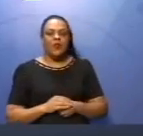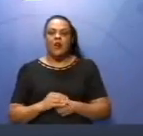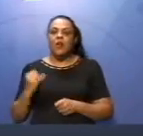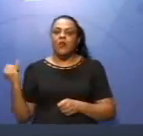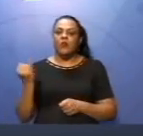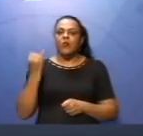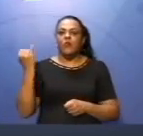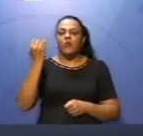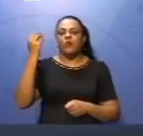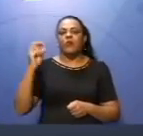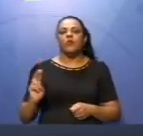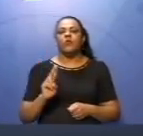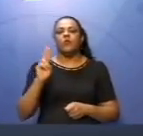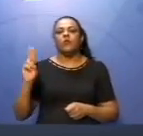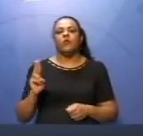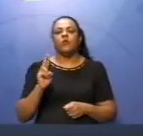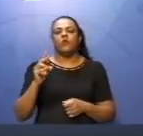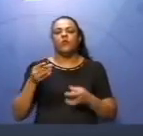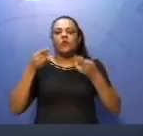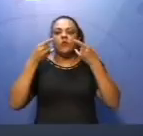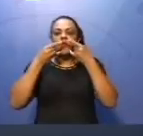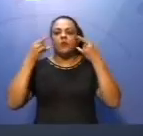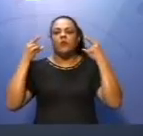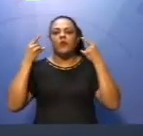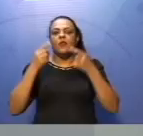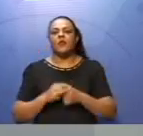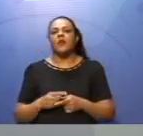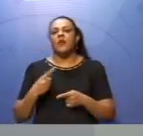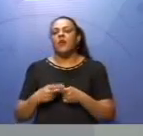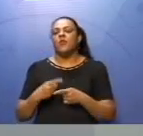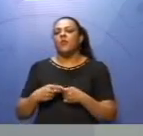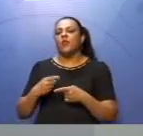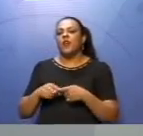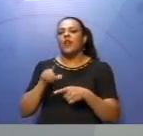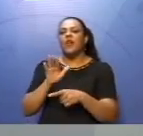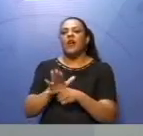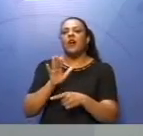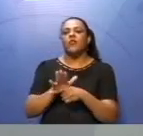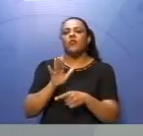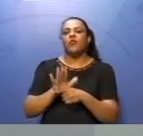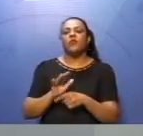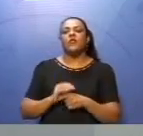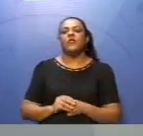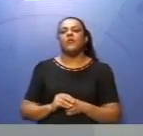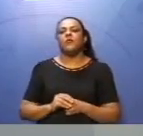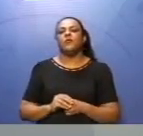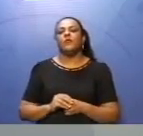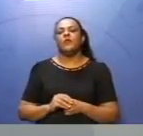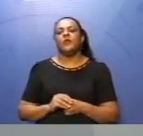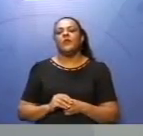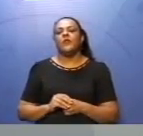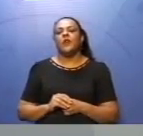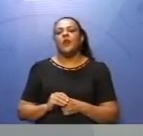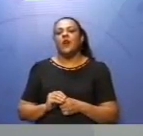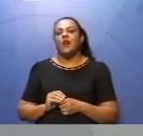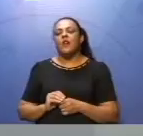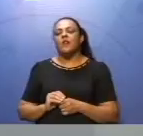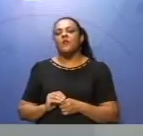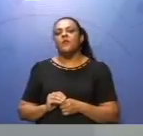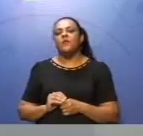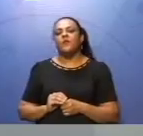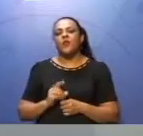da máscara, porque realmente ela é bem efetiva ou praticamente quase 100% aí no